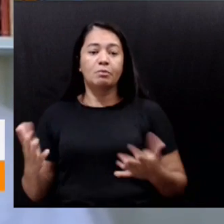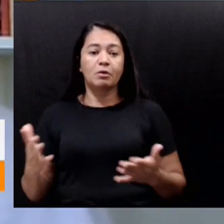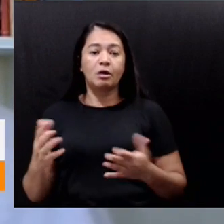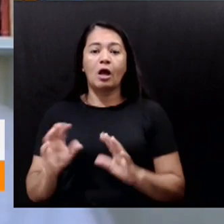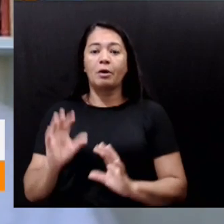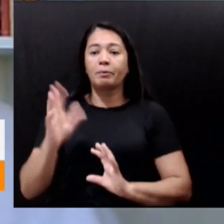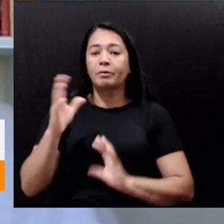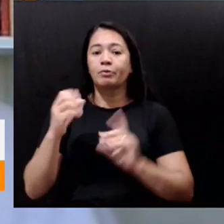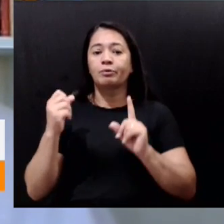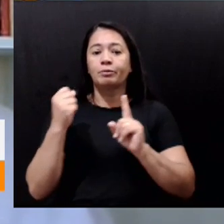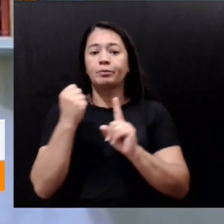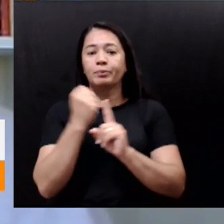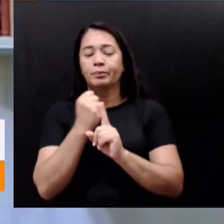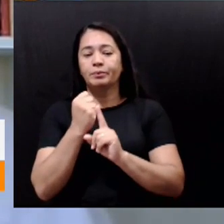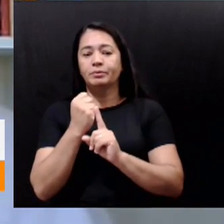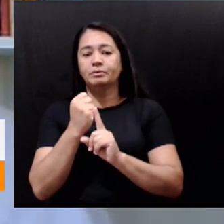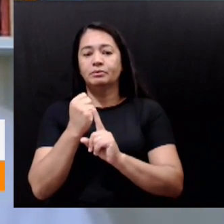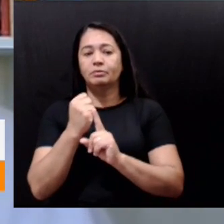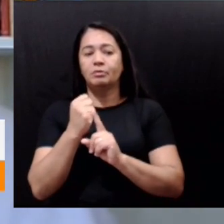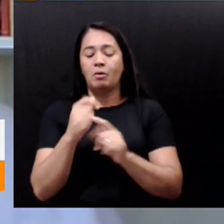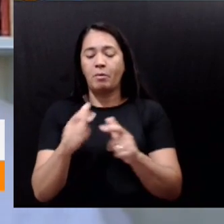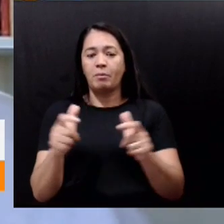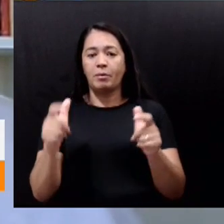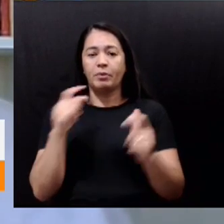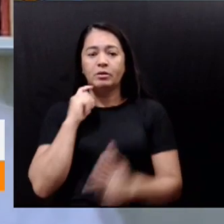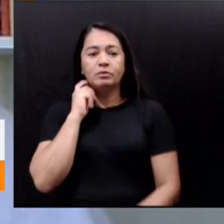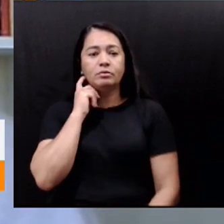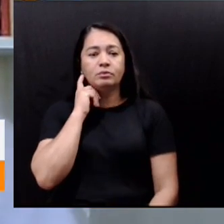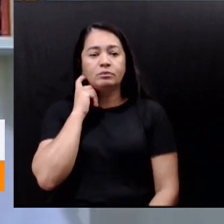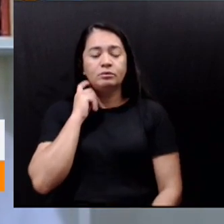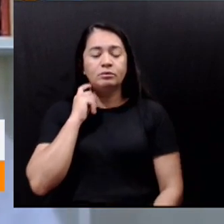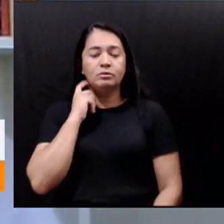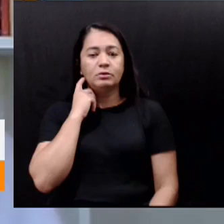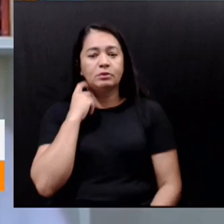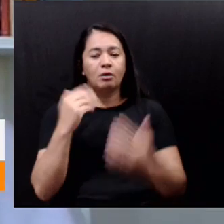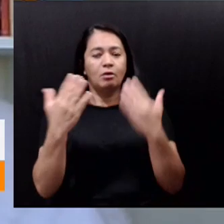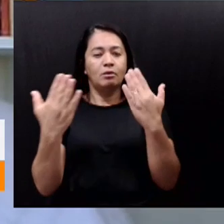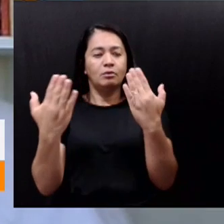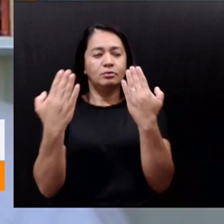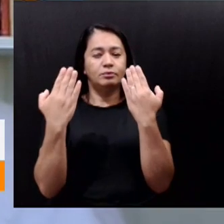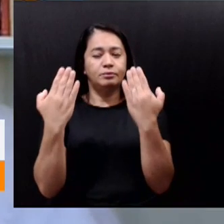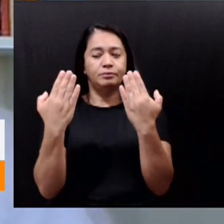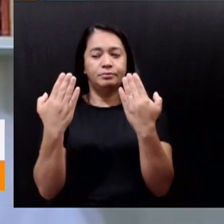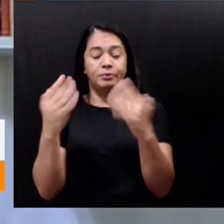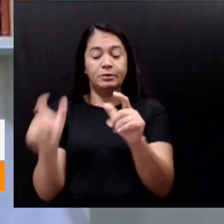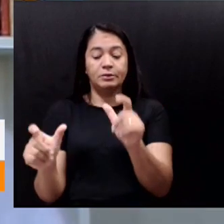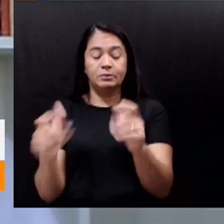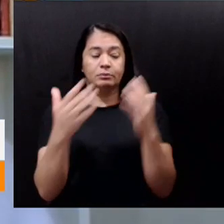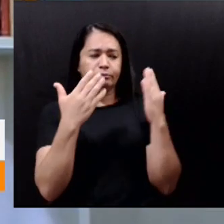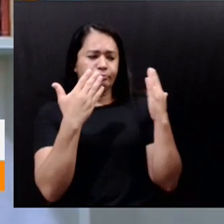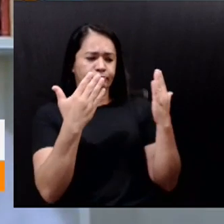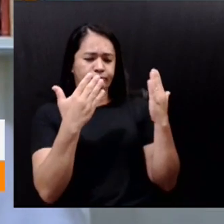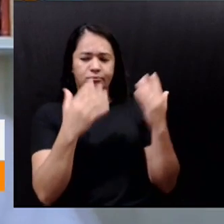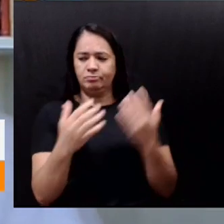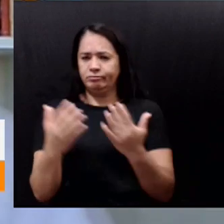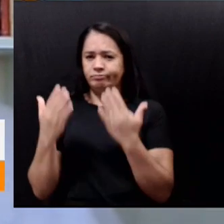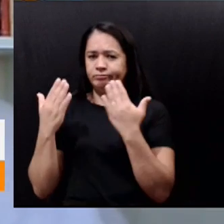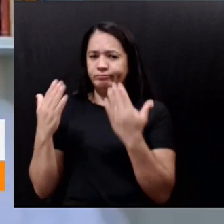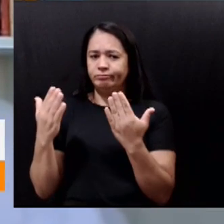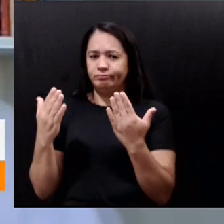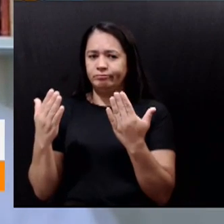impacto maior também, né, nessa desconfiança que uns têm dos outros. Então, é evidente que